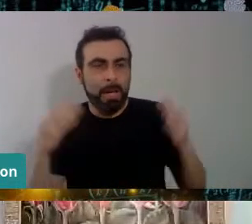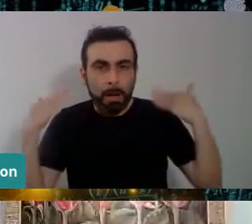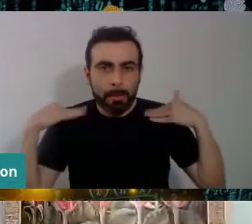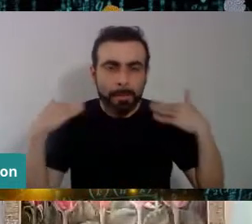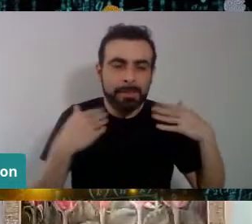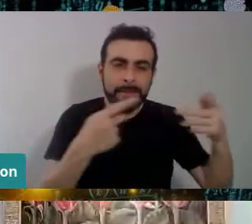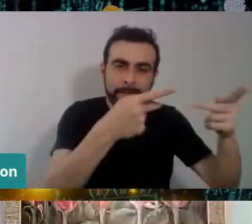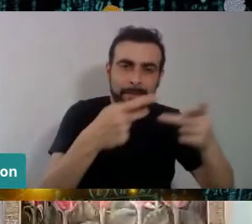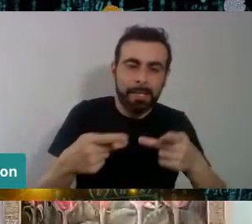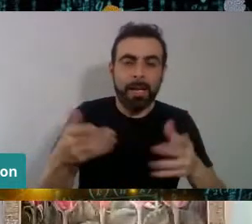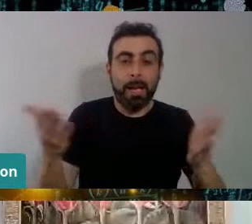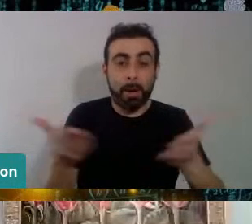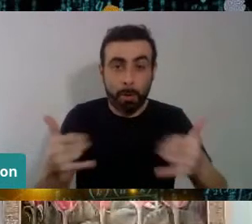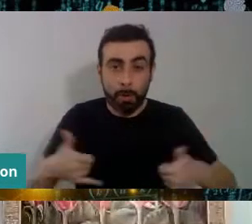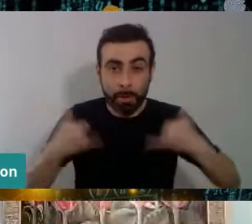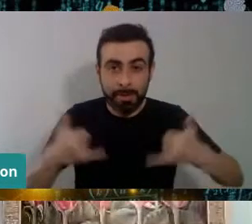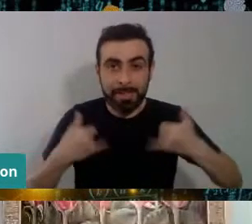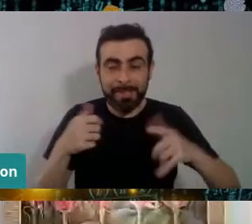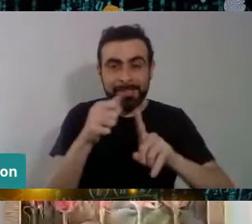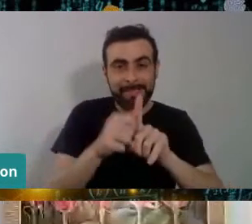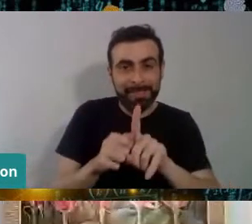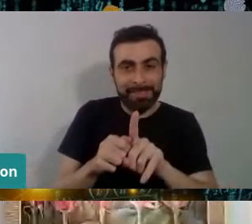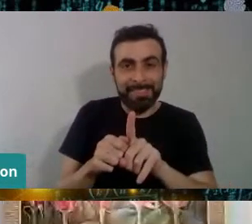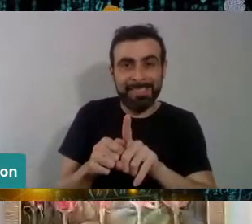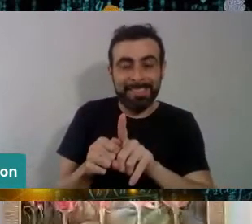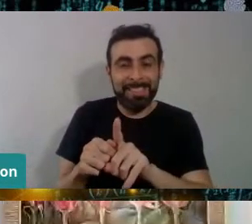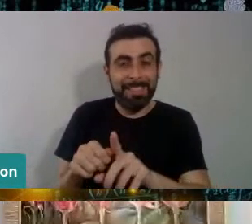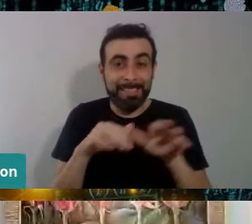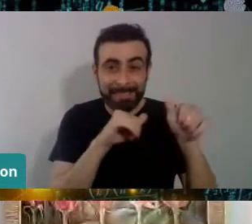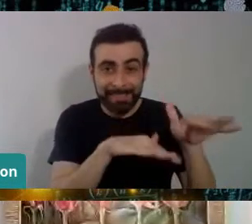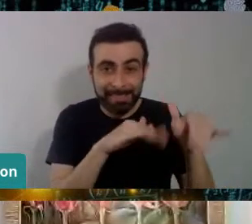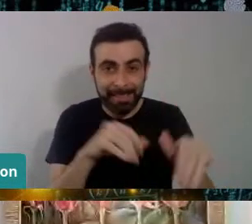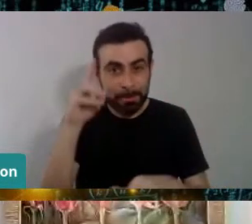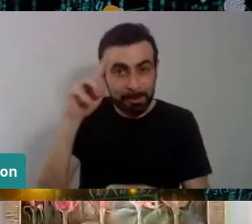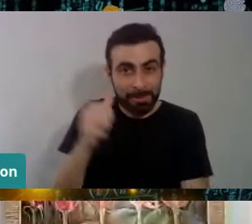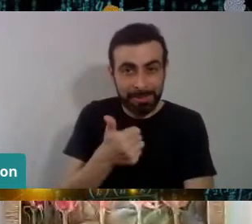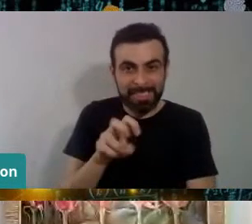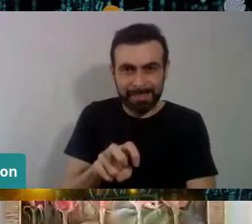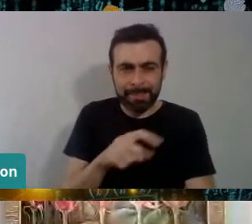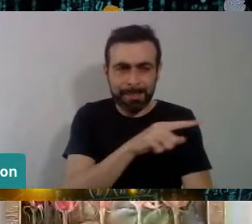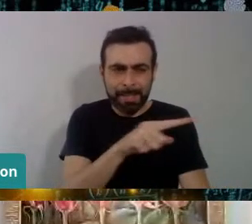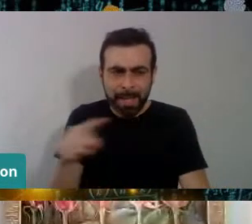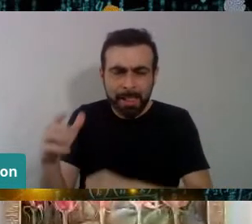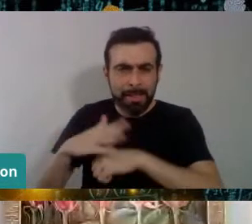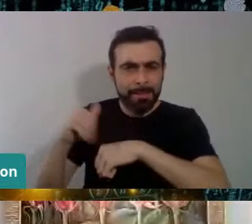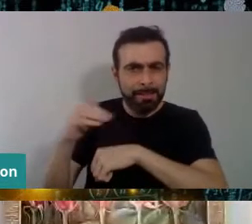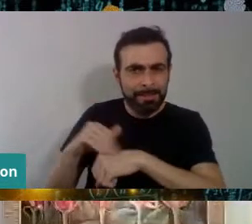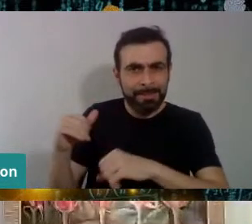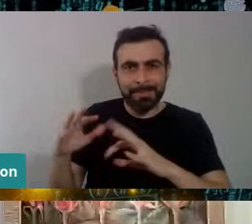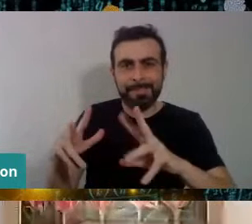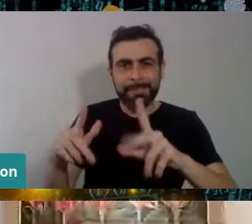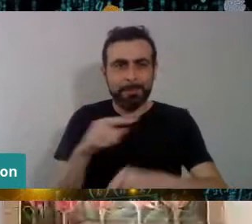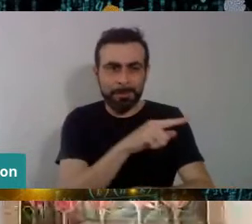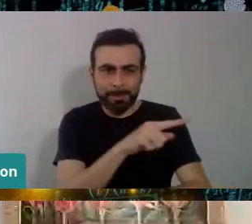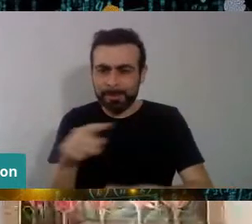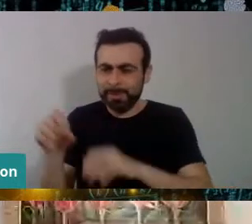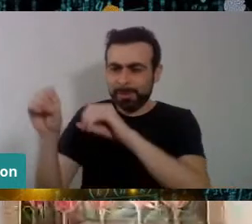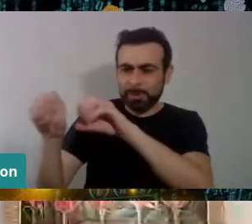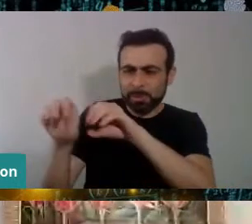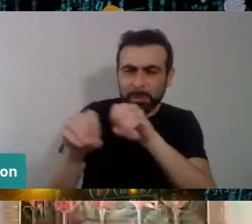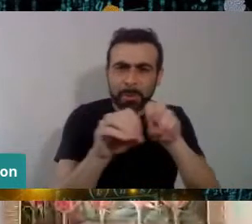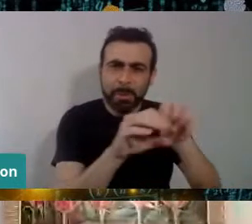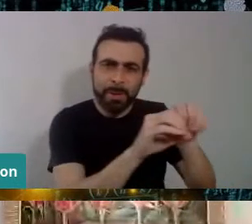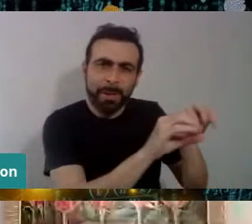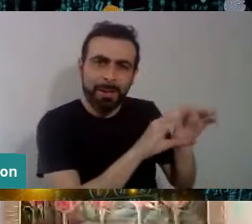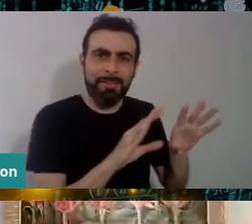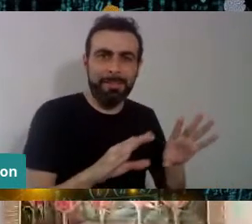15 de setembro, só lembrando aí, e é uma professora muito querida de todos, acho que foi professora só do Guido, né? Foi de todo mundo. É, eu